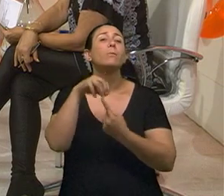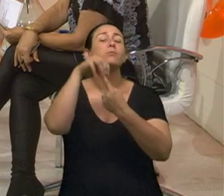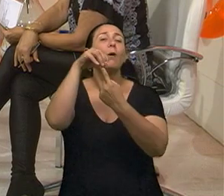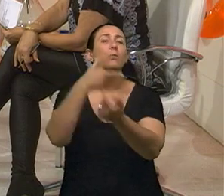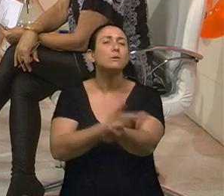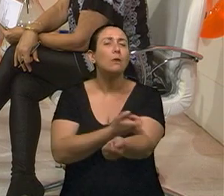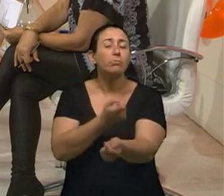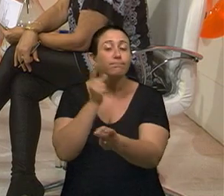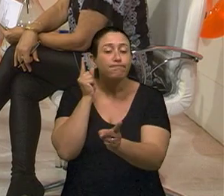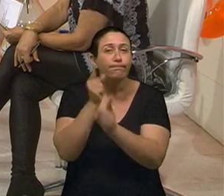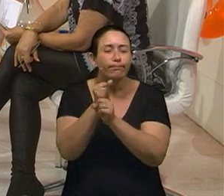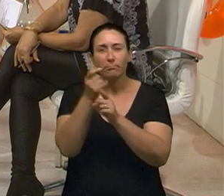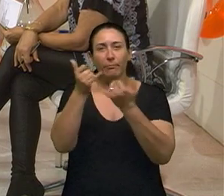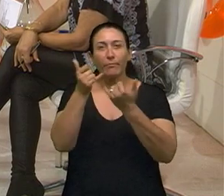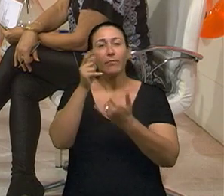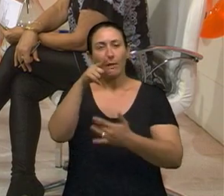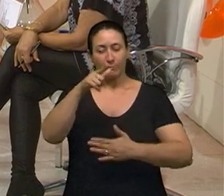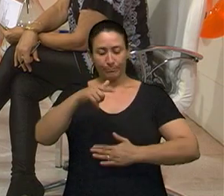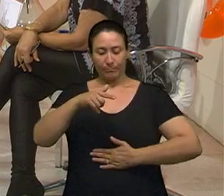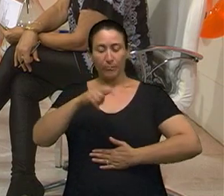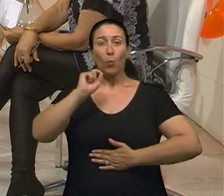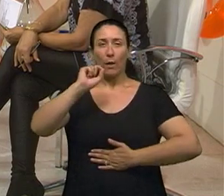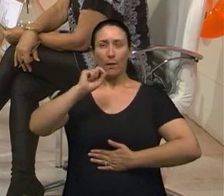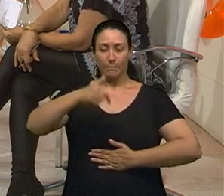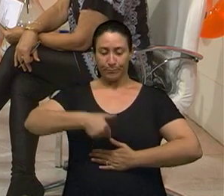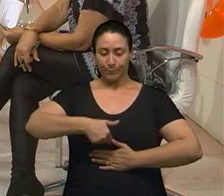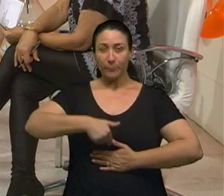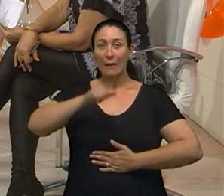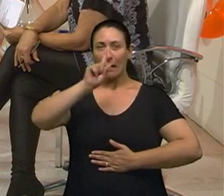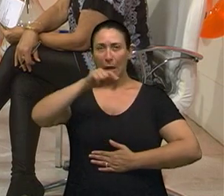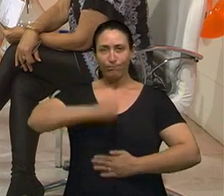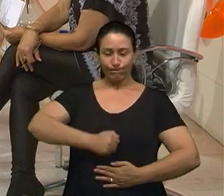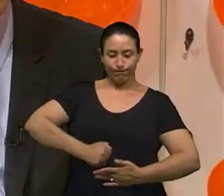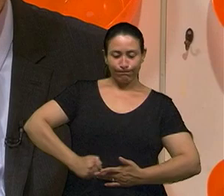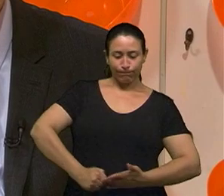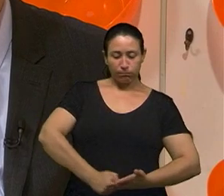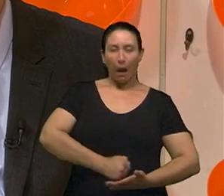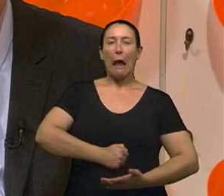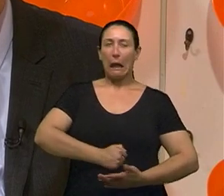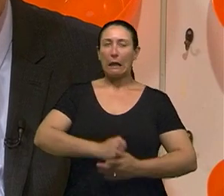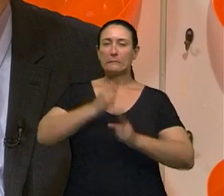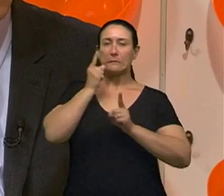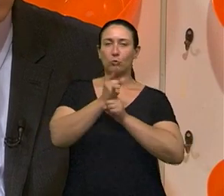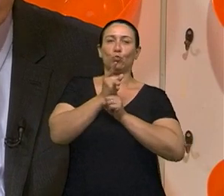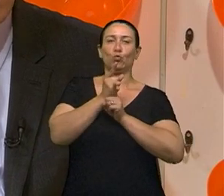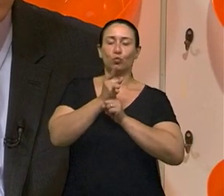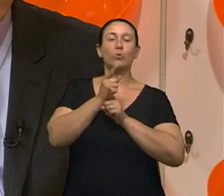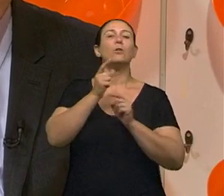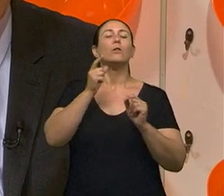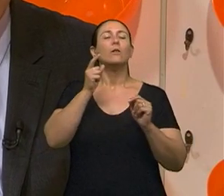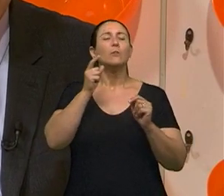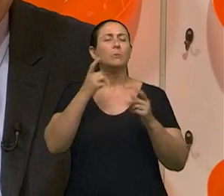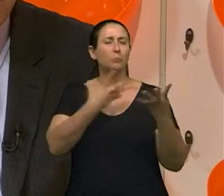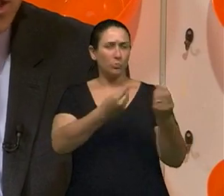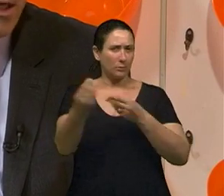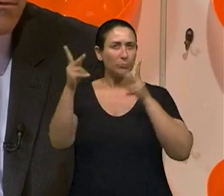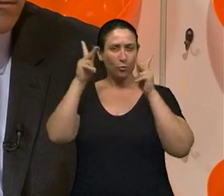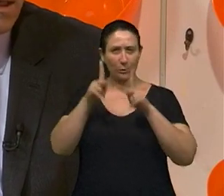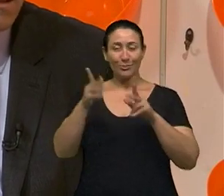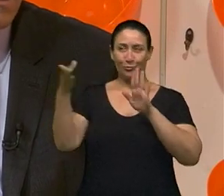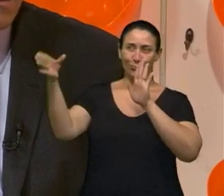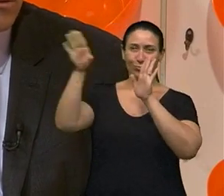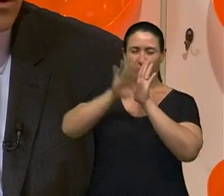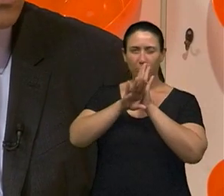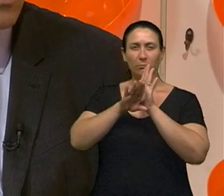aneurisma no abdômen na barriga é a ecografia abdominal uhum tanto que a maior parte dos casos dos os pacientes que